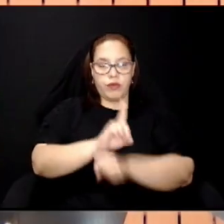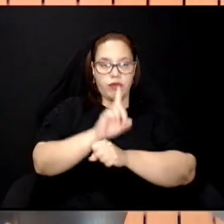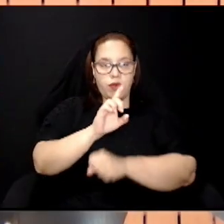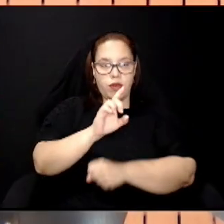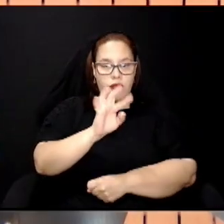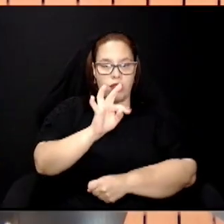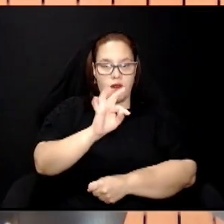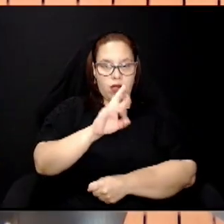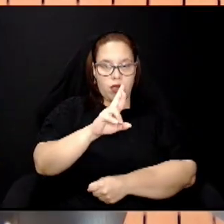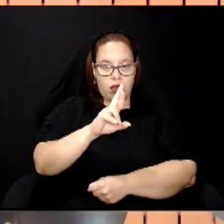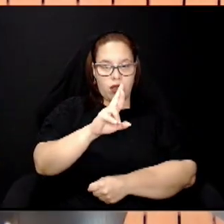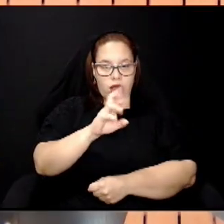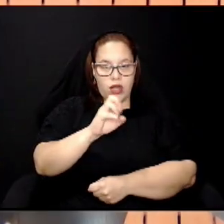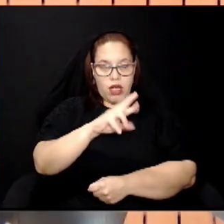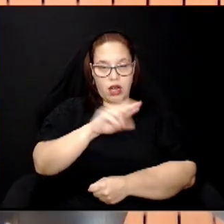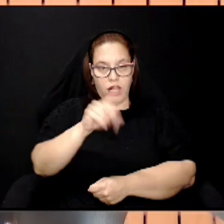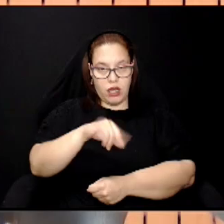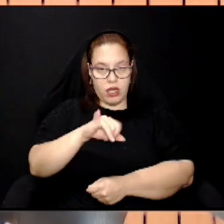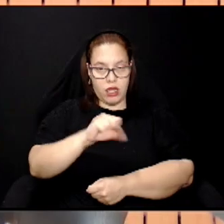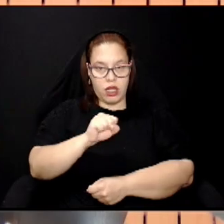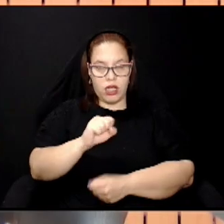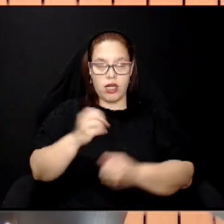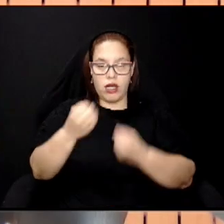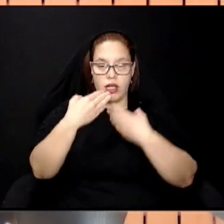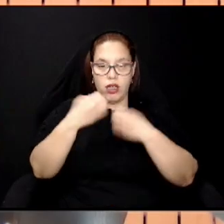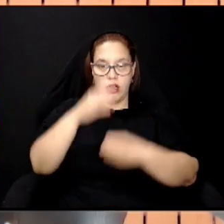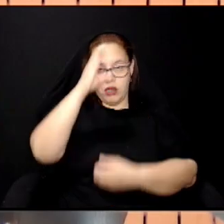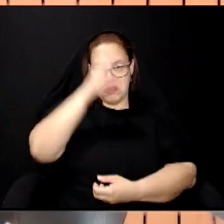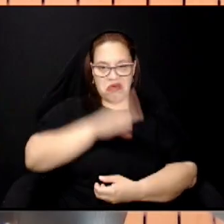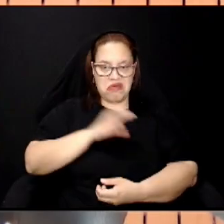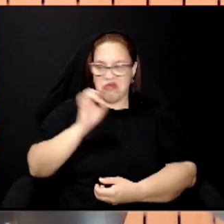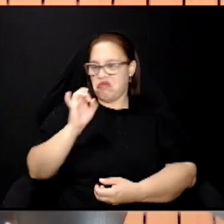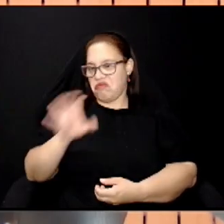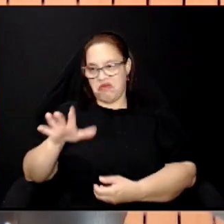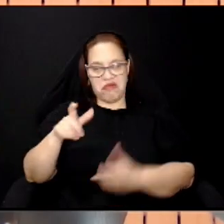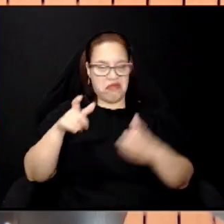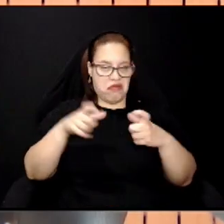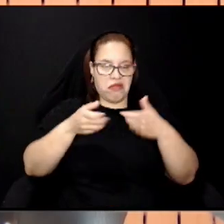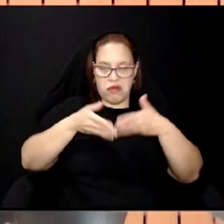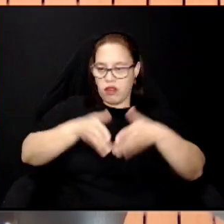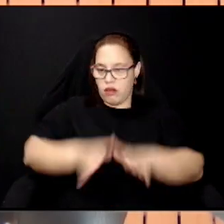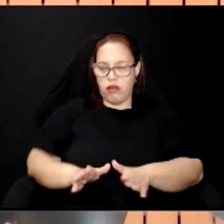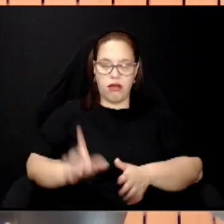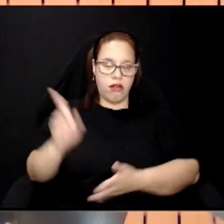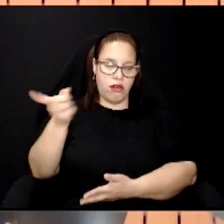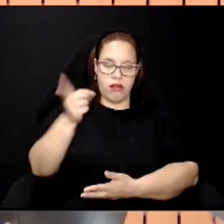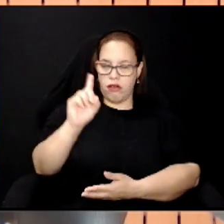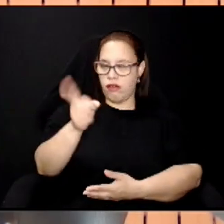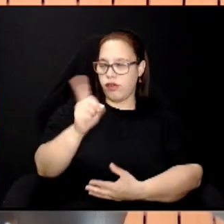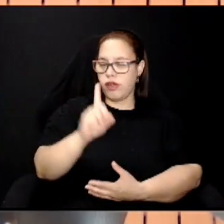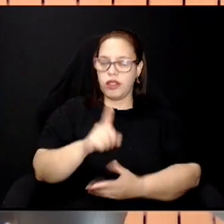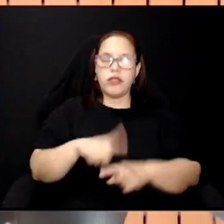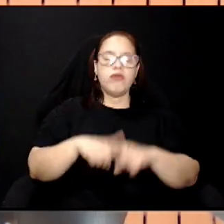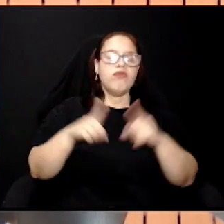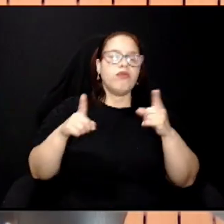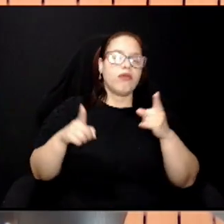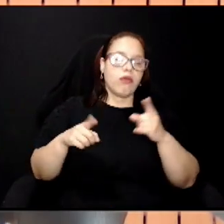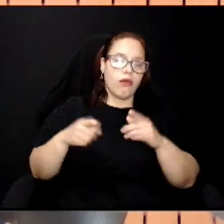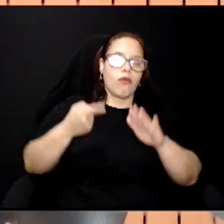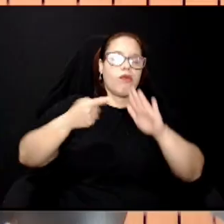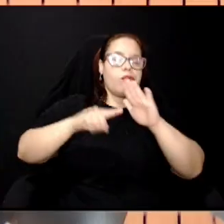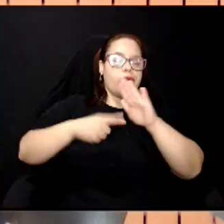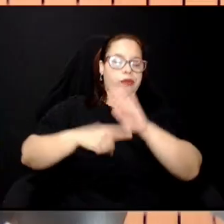que cidadania não se mede apenas pelo local de nascimento, mas pela profundidade